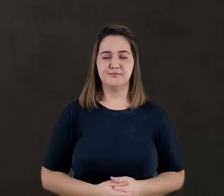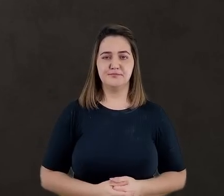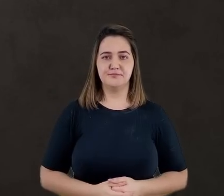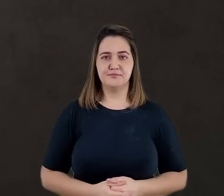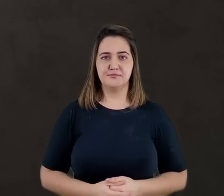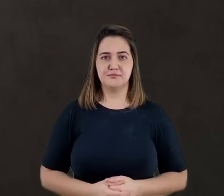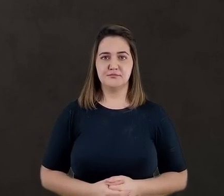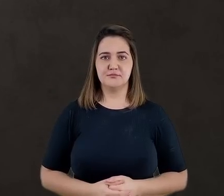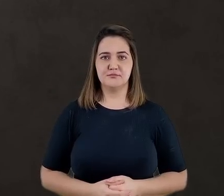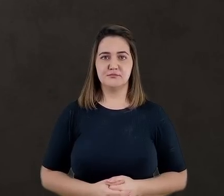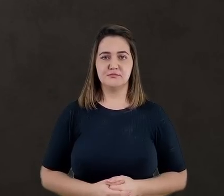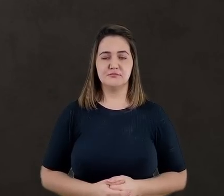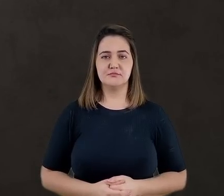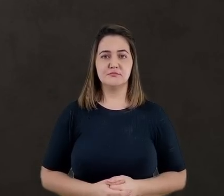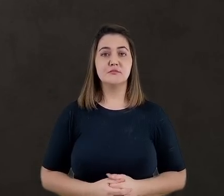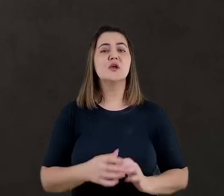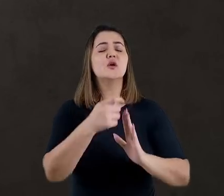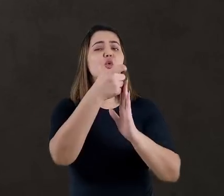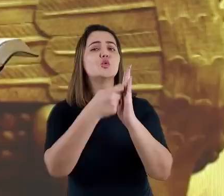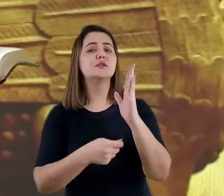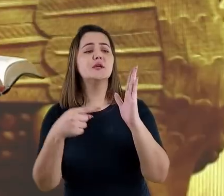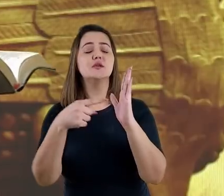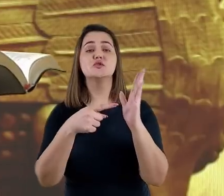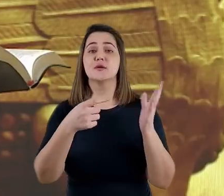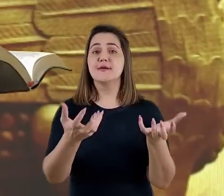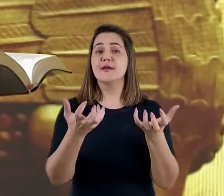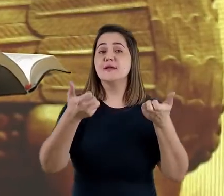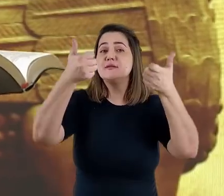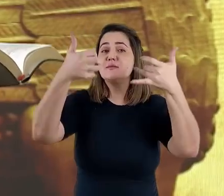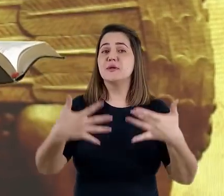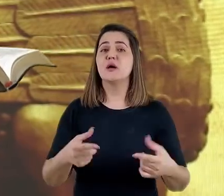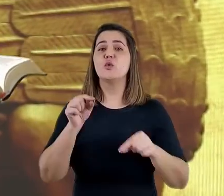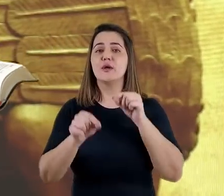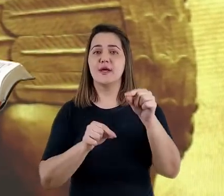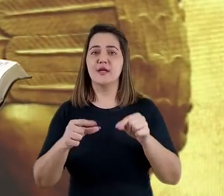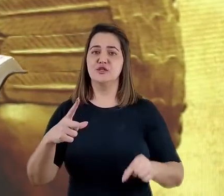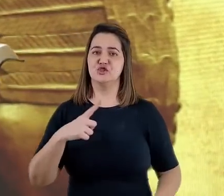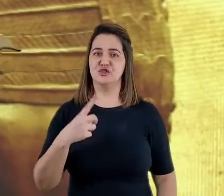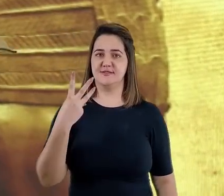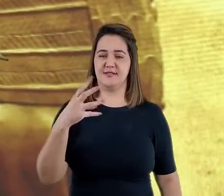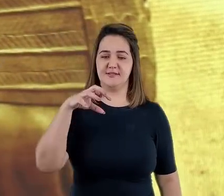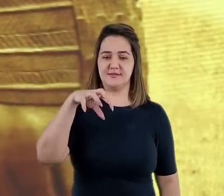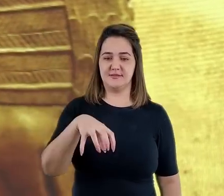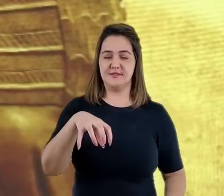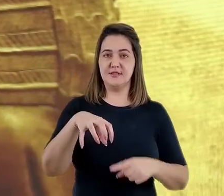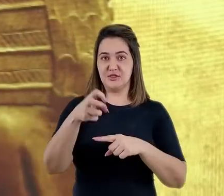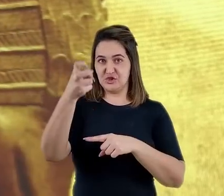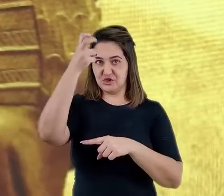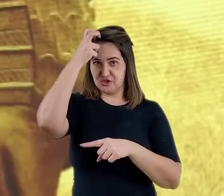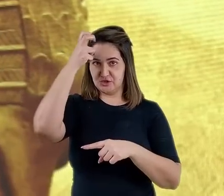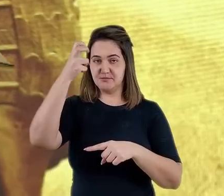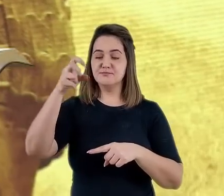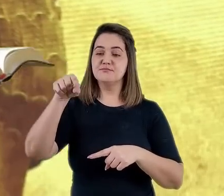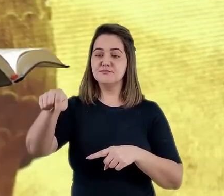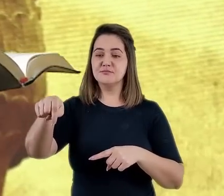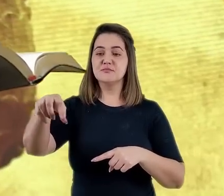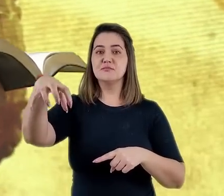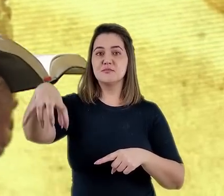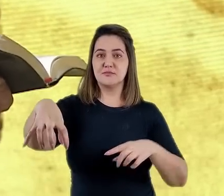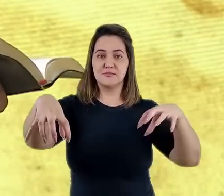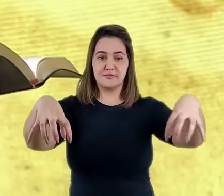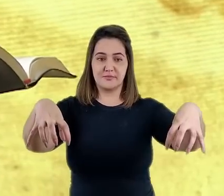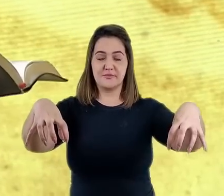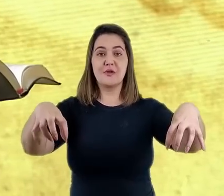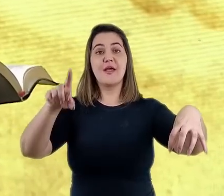Isaías 19, 23 e 24. Percebeu o texto? Assíria, Síria e Babilônia.